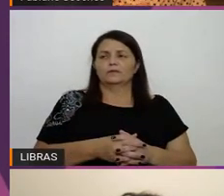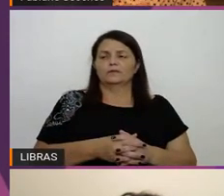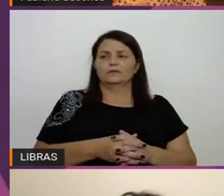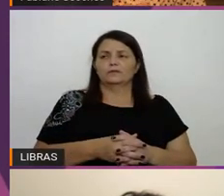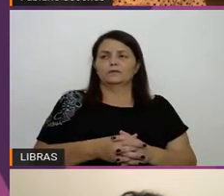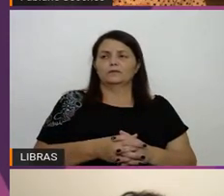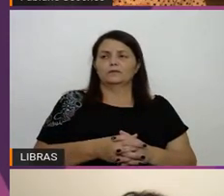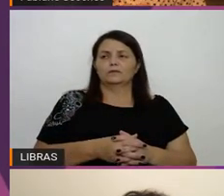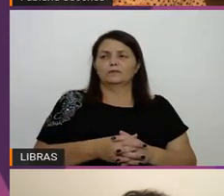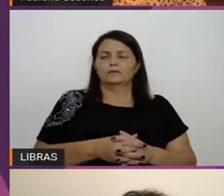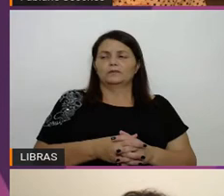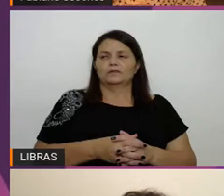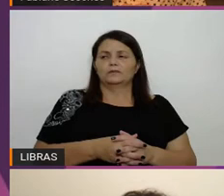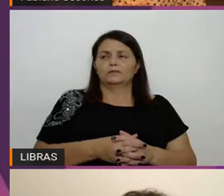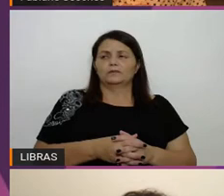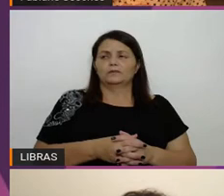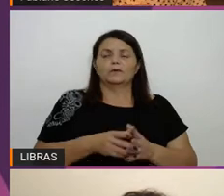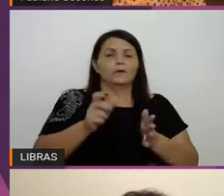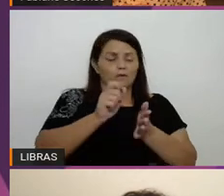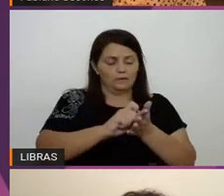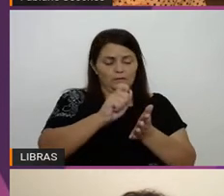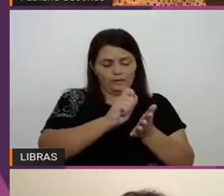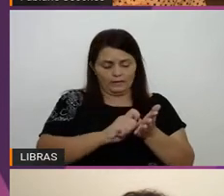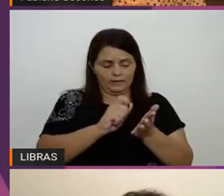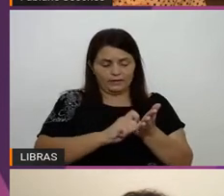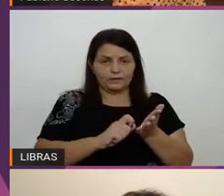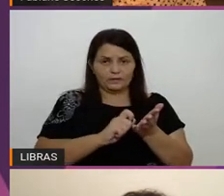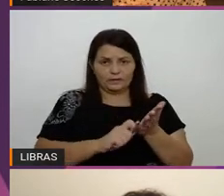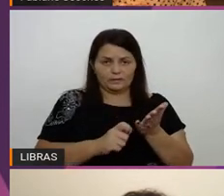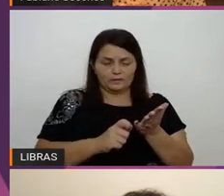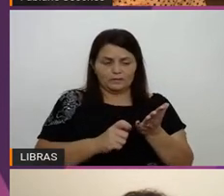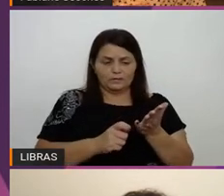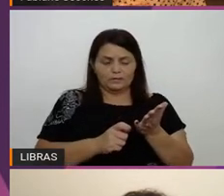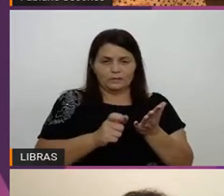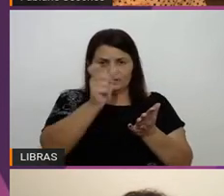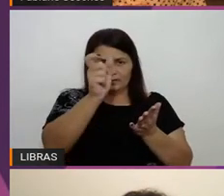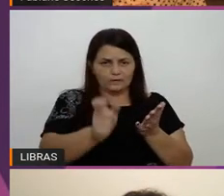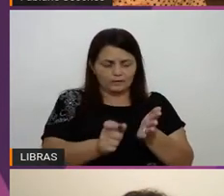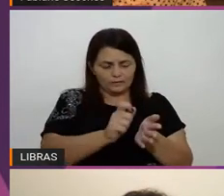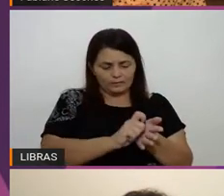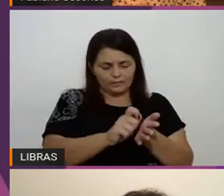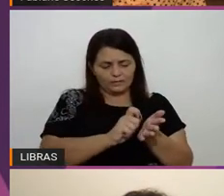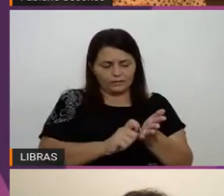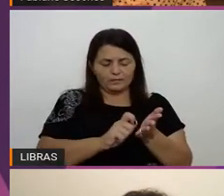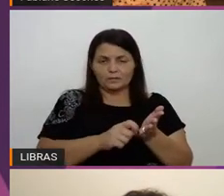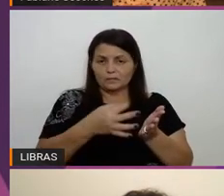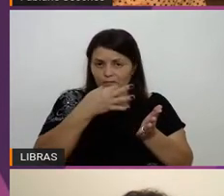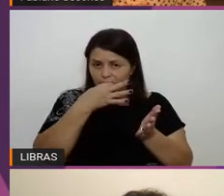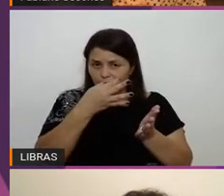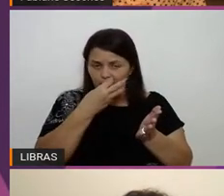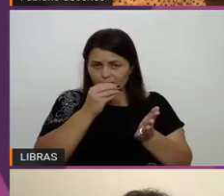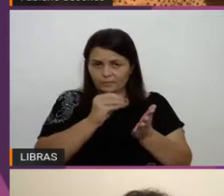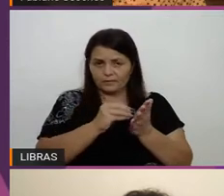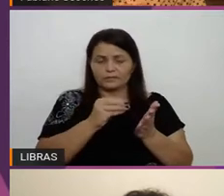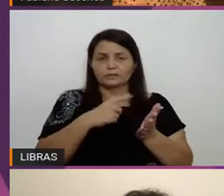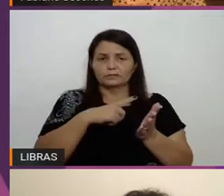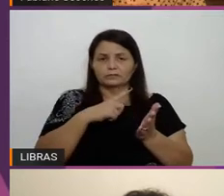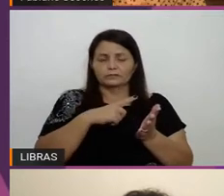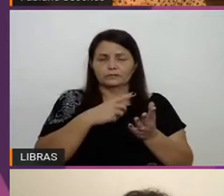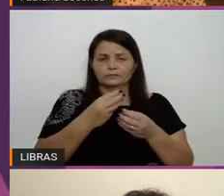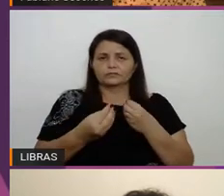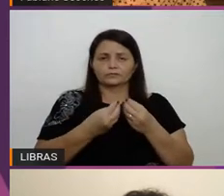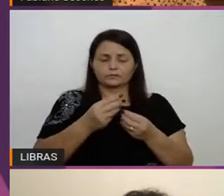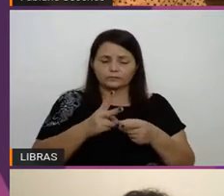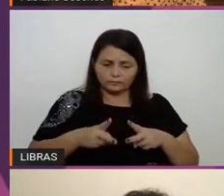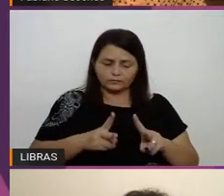E aí e o escritor ele não o meu ponto de vista a gente tem que